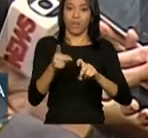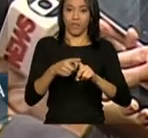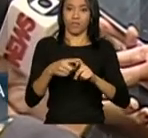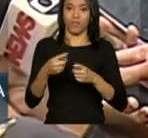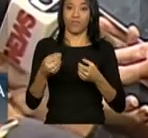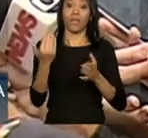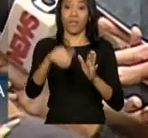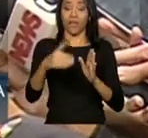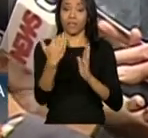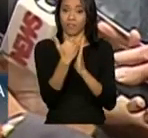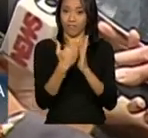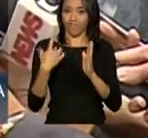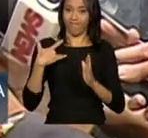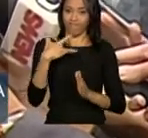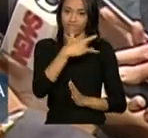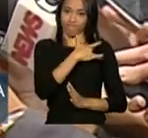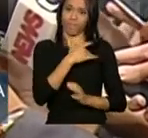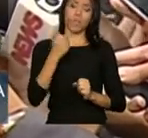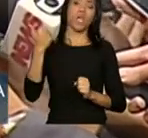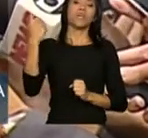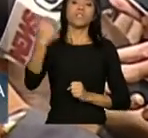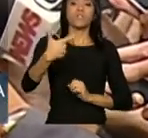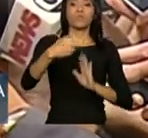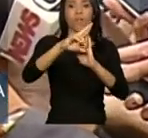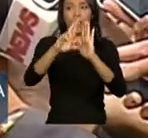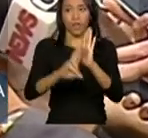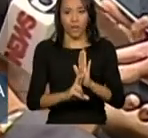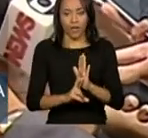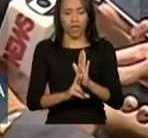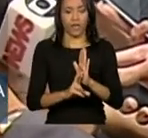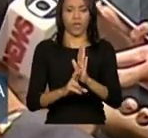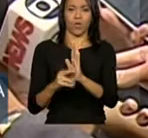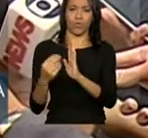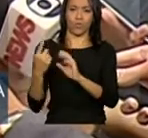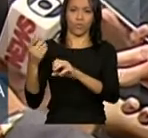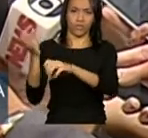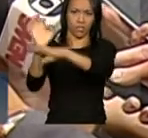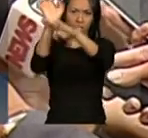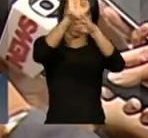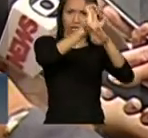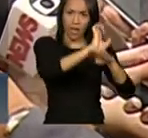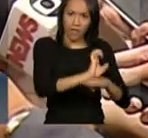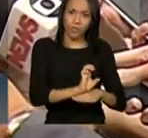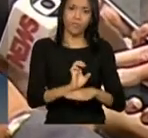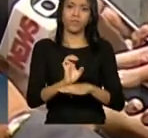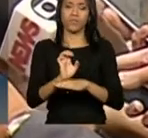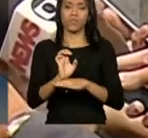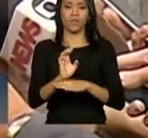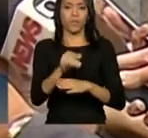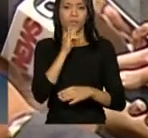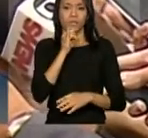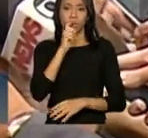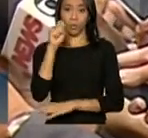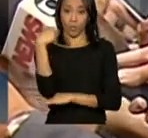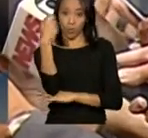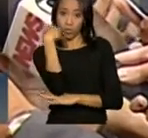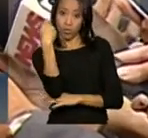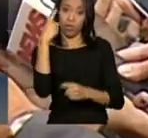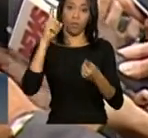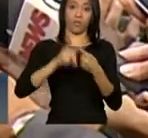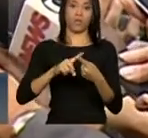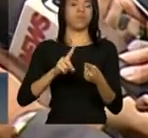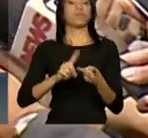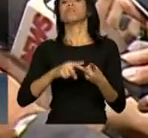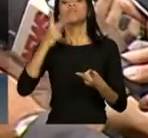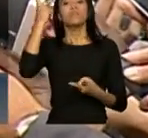um segundo critério naqueles estados que demandaram muitos médicos o caso do Rio Grande do Sul Estado de São Paulo